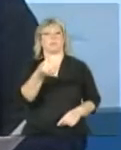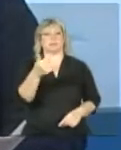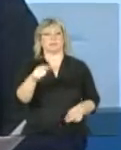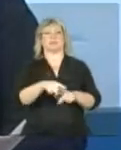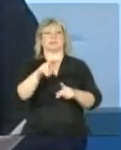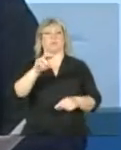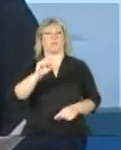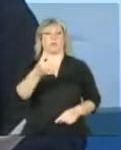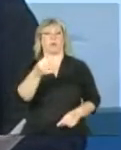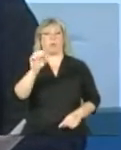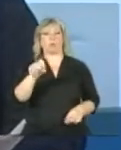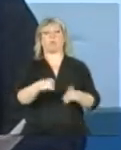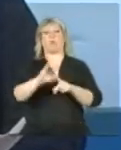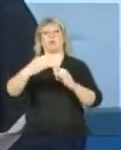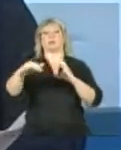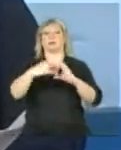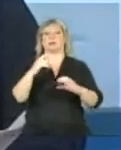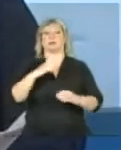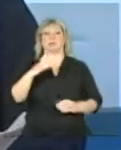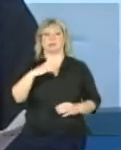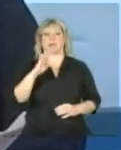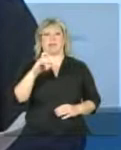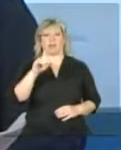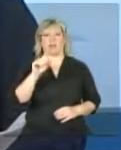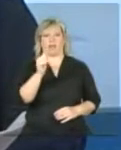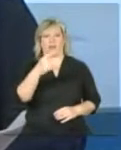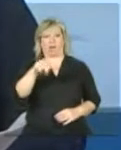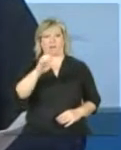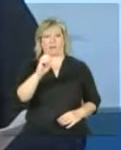6137995863586458675868 ou pelo e-mail